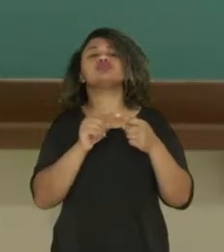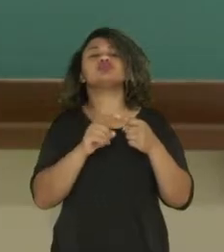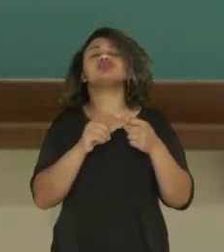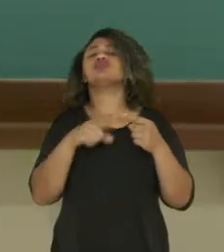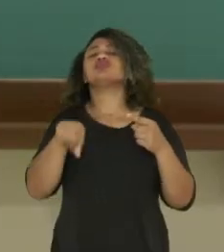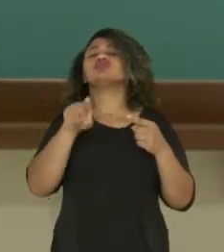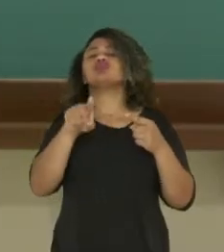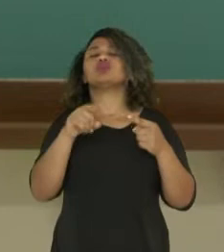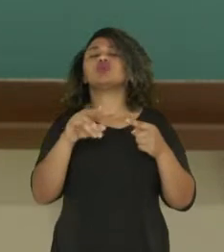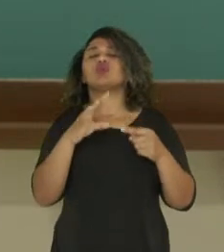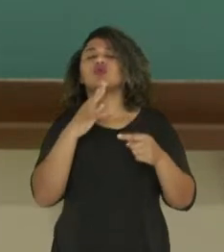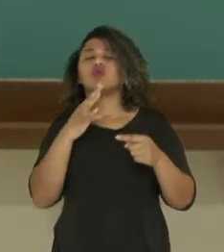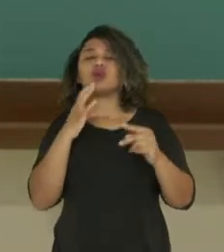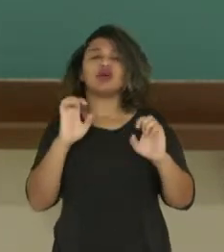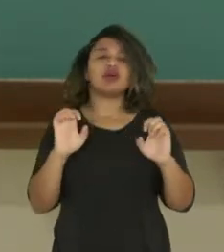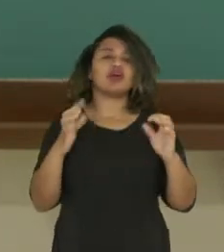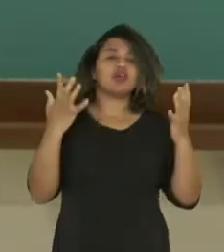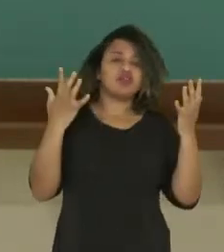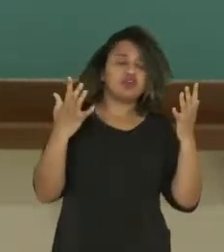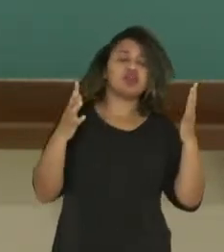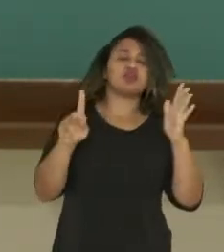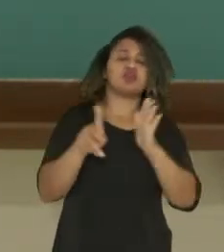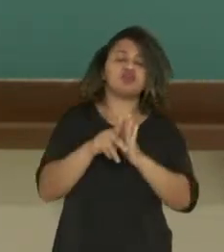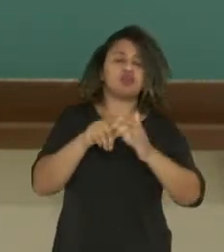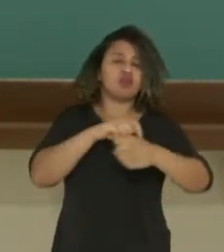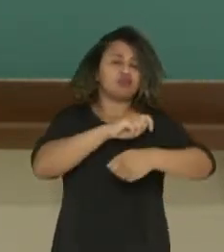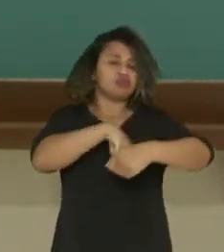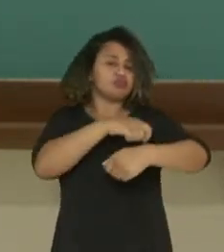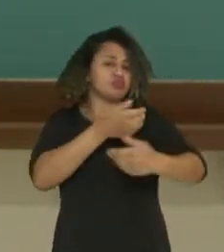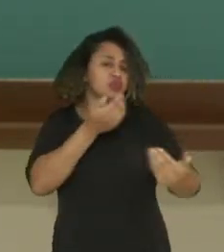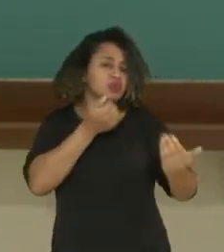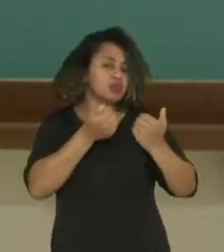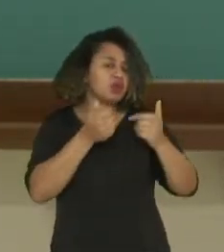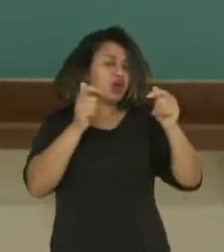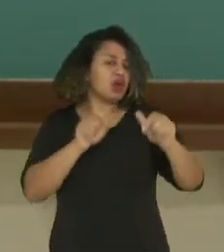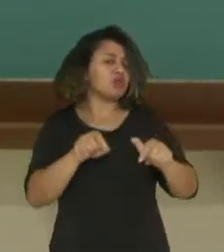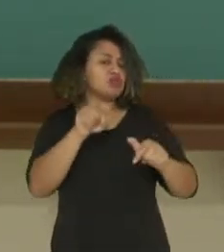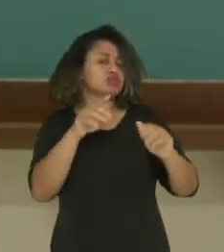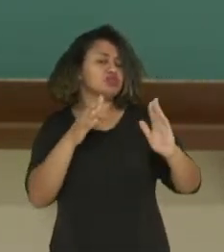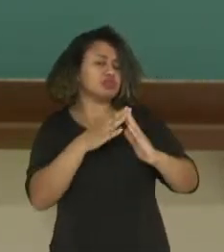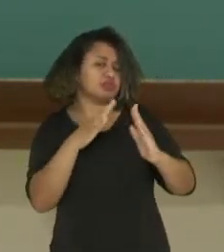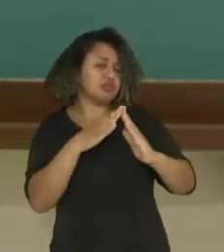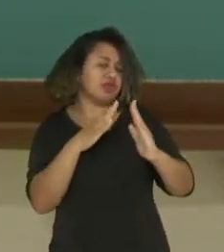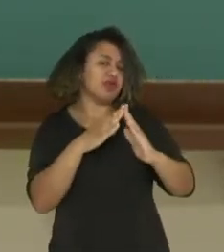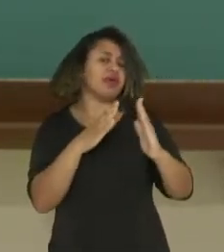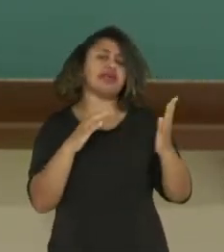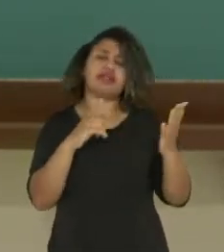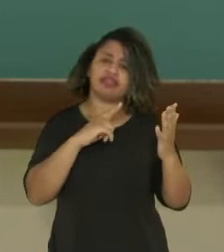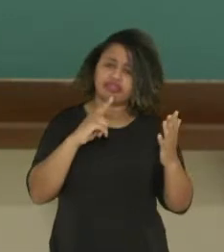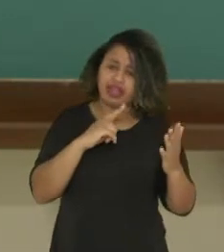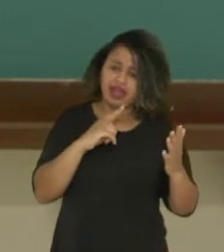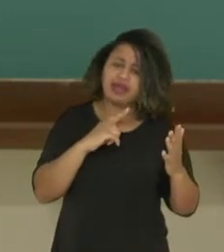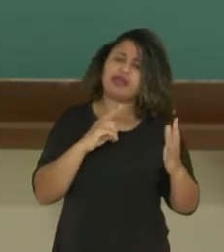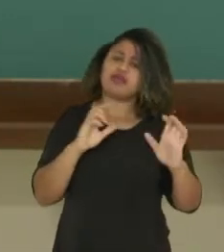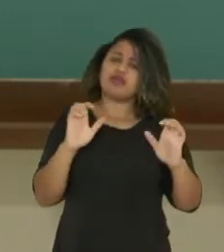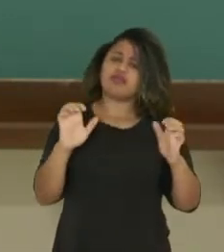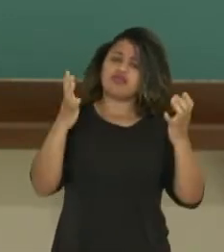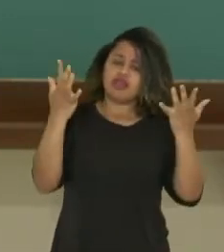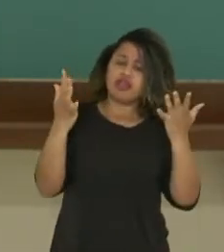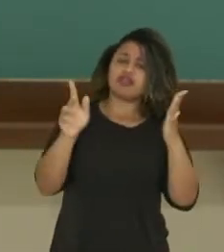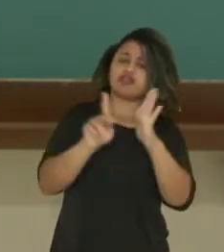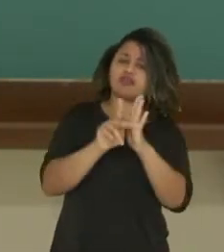Vocês conhecem feiras gastronômicas na região onde vocês moram aí, por exemplo? Existe alguma